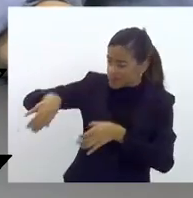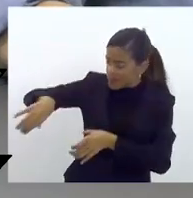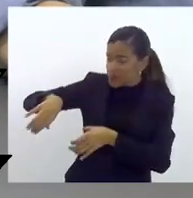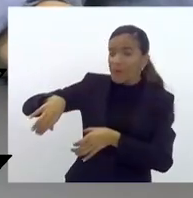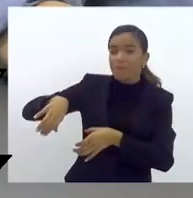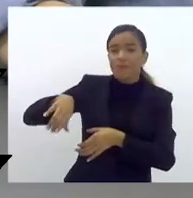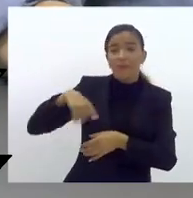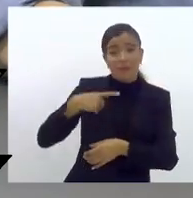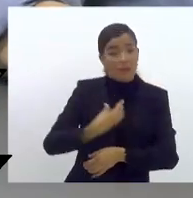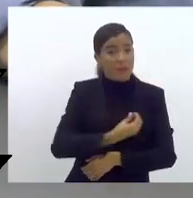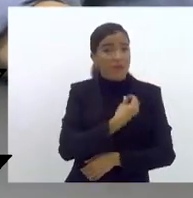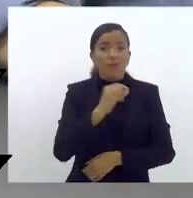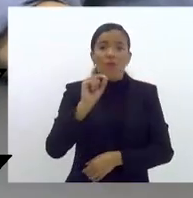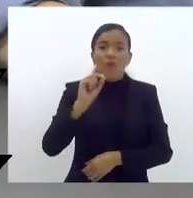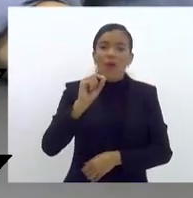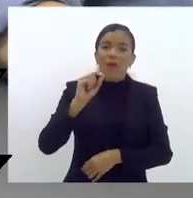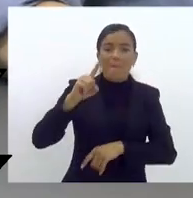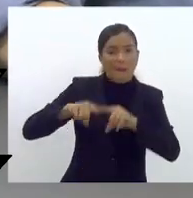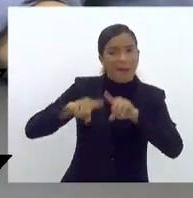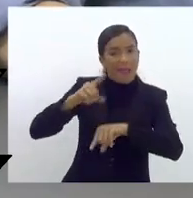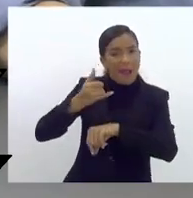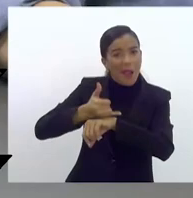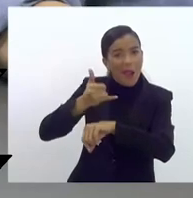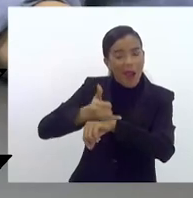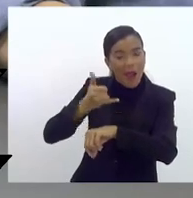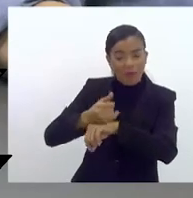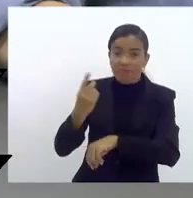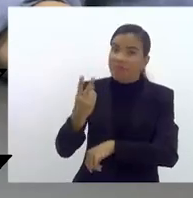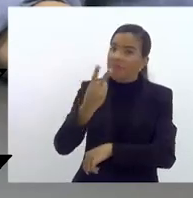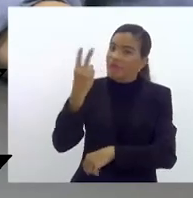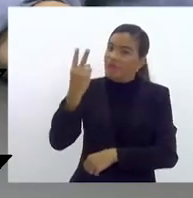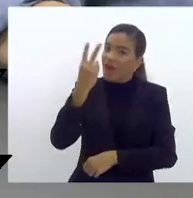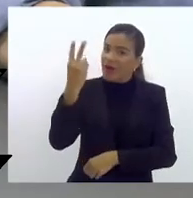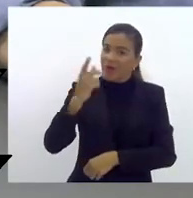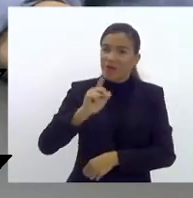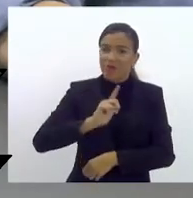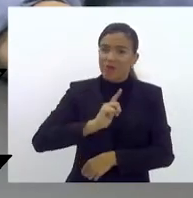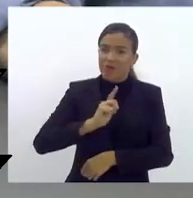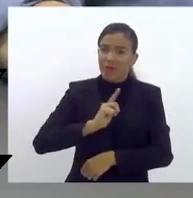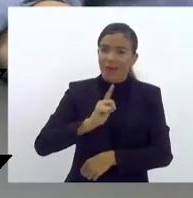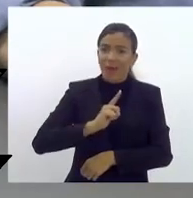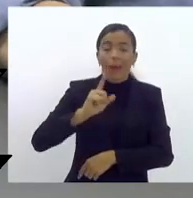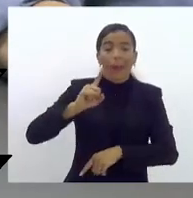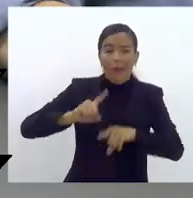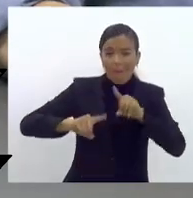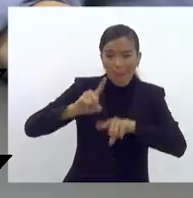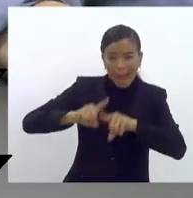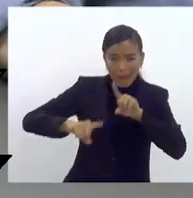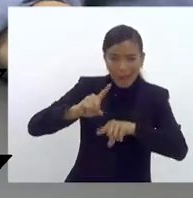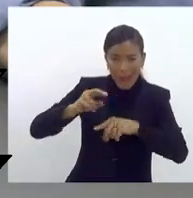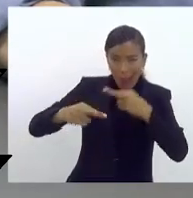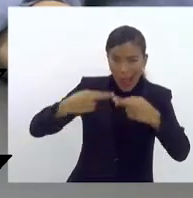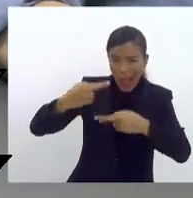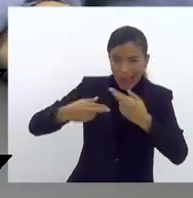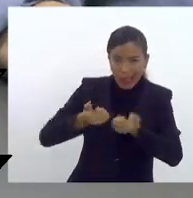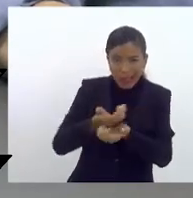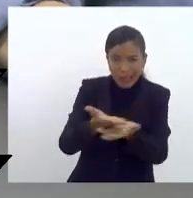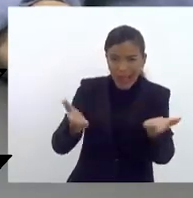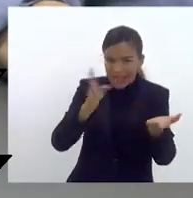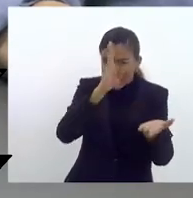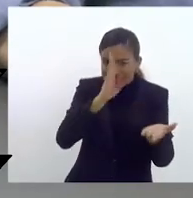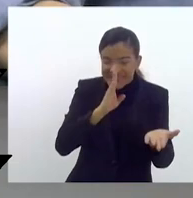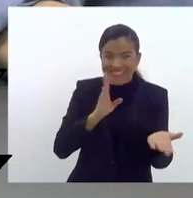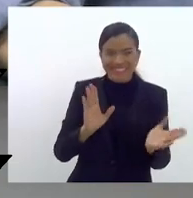vivem de material desse tipo tem um valor não não isso é material reciclado tem que ser dado gratuitamente